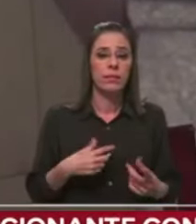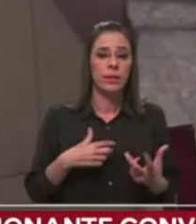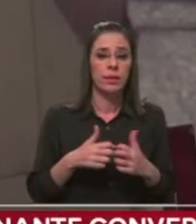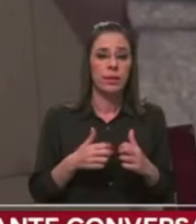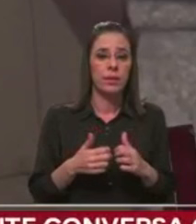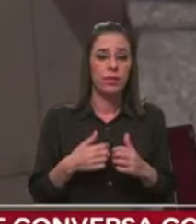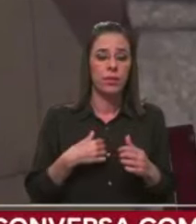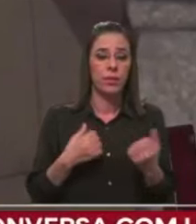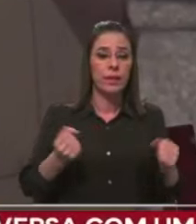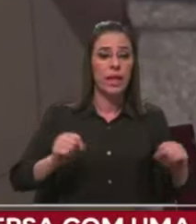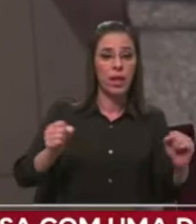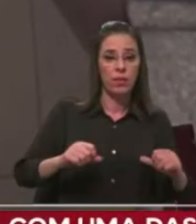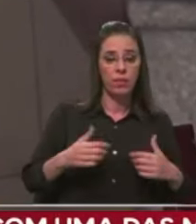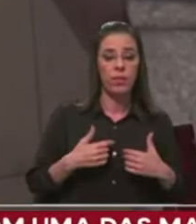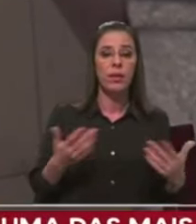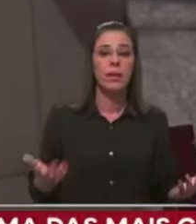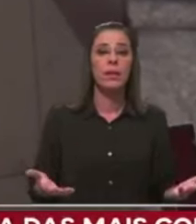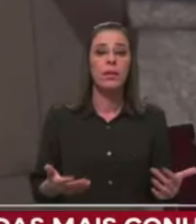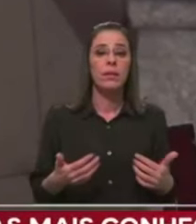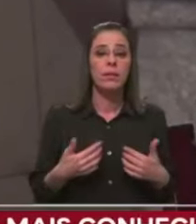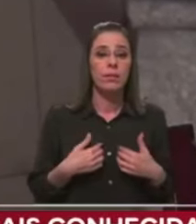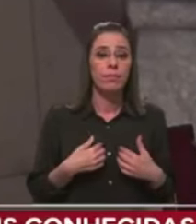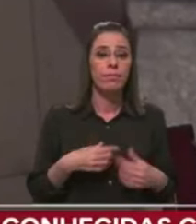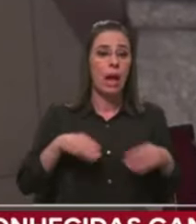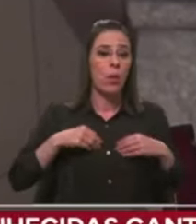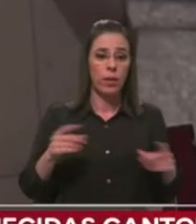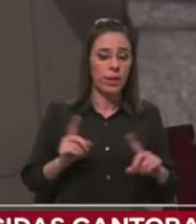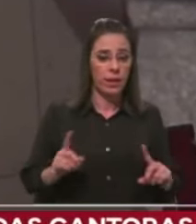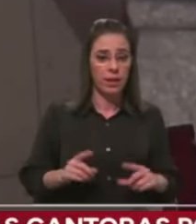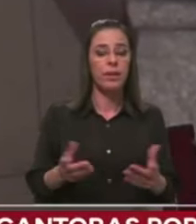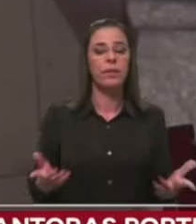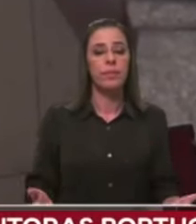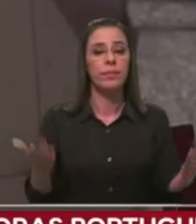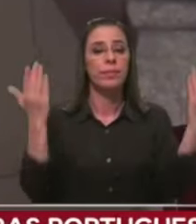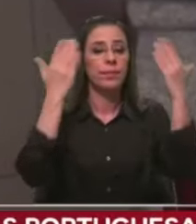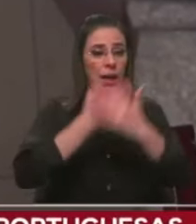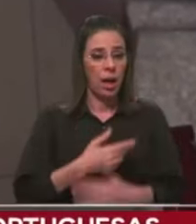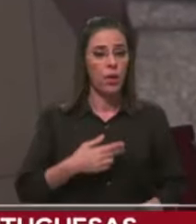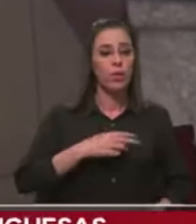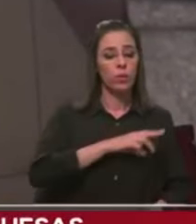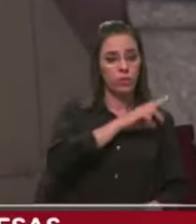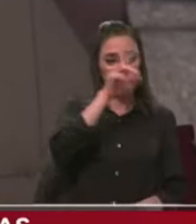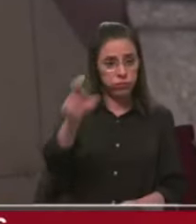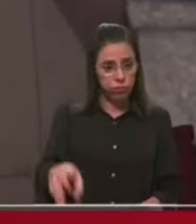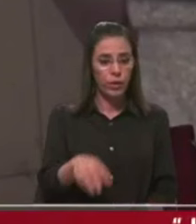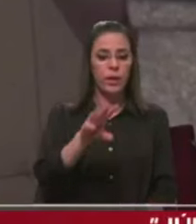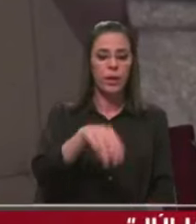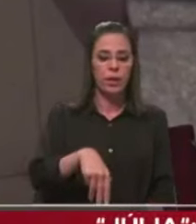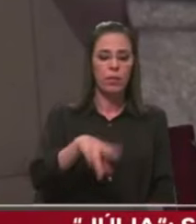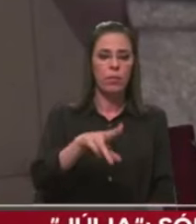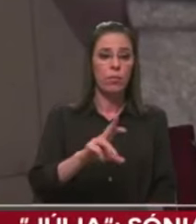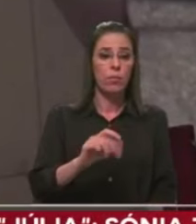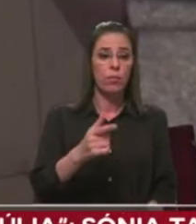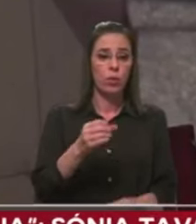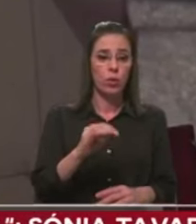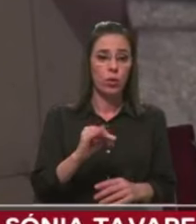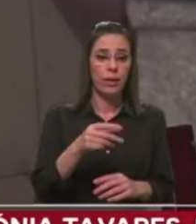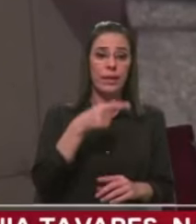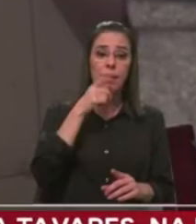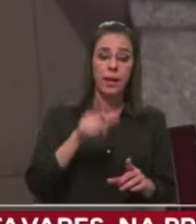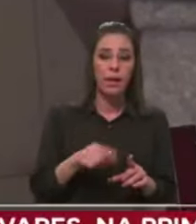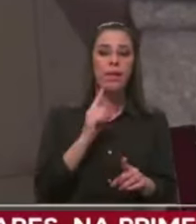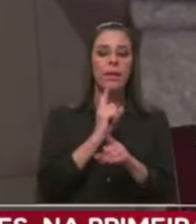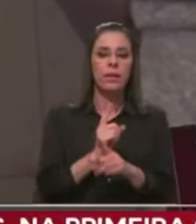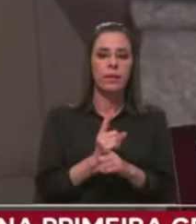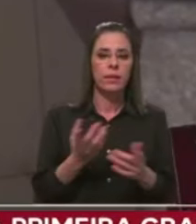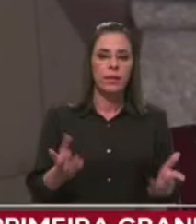de sistema nervoso não engoli à noite fui lá à mortos e fui ao café